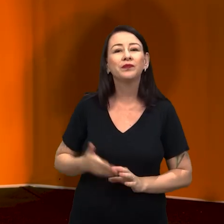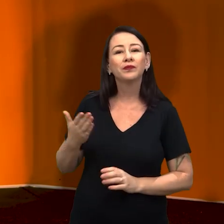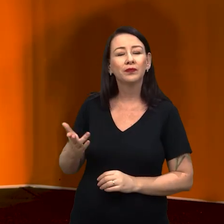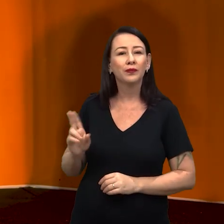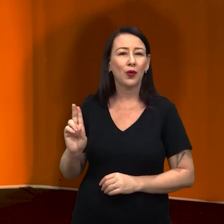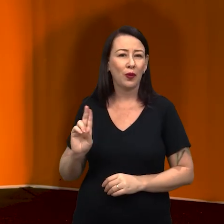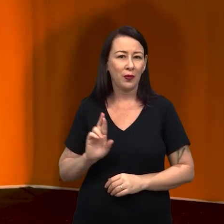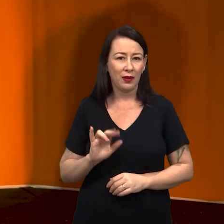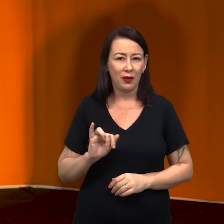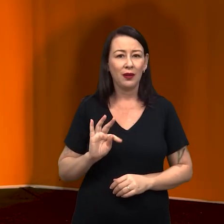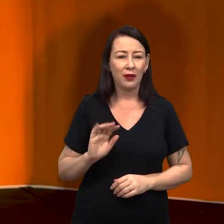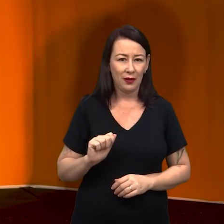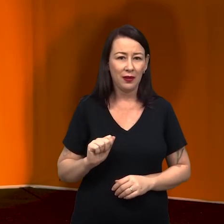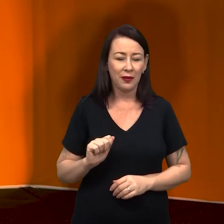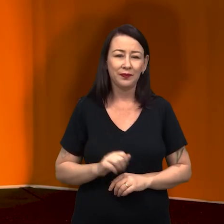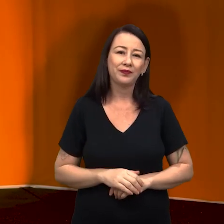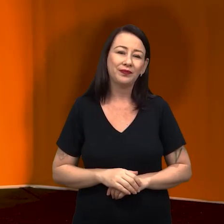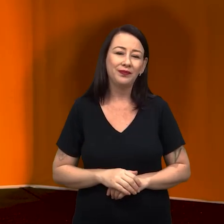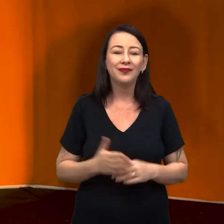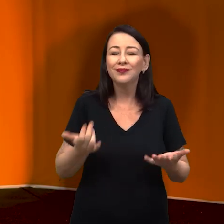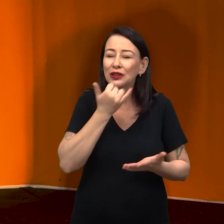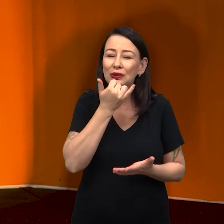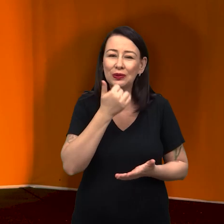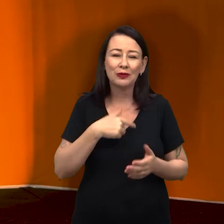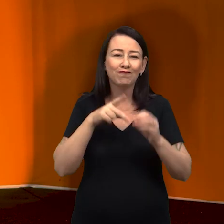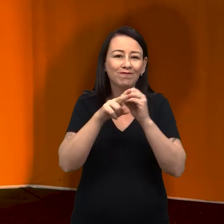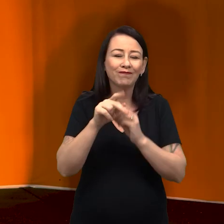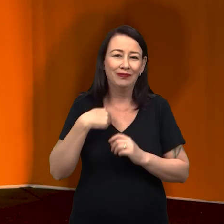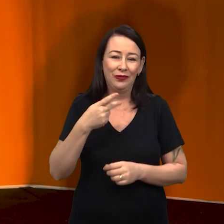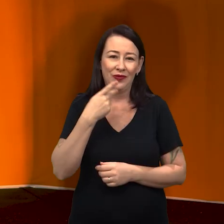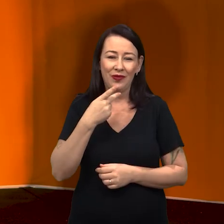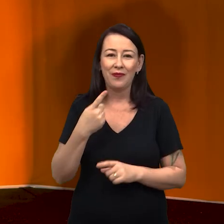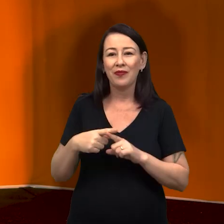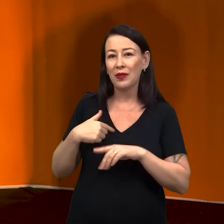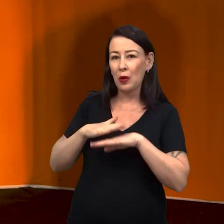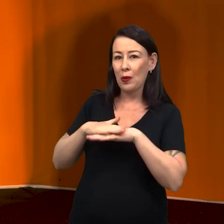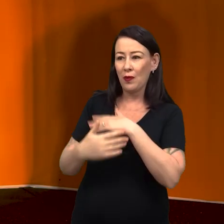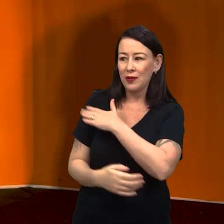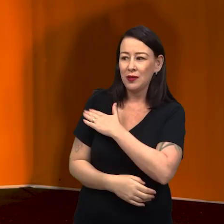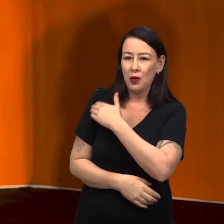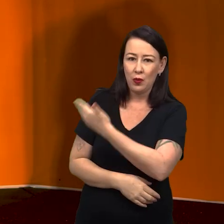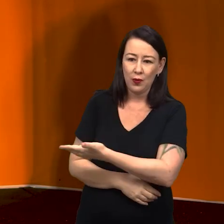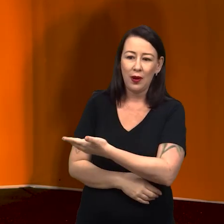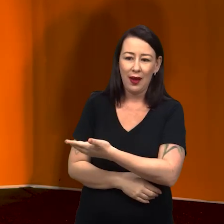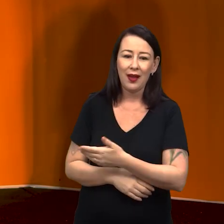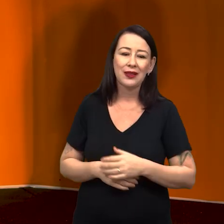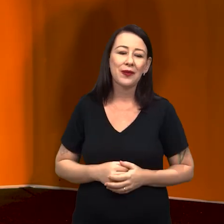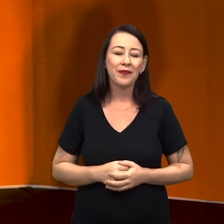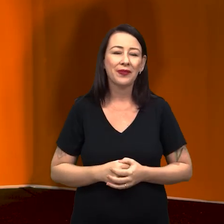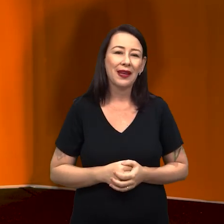e não tive como não falar, porque eu estava comentando com ela aqui as músicas,